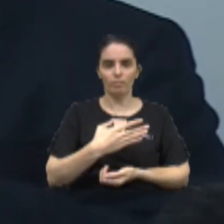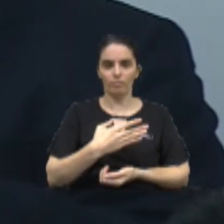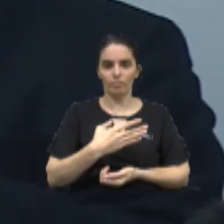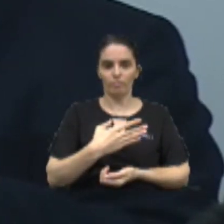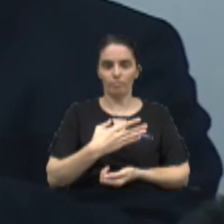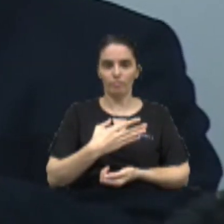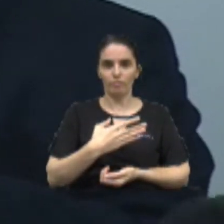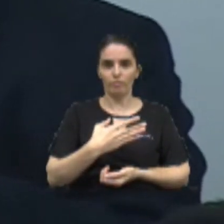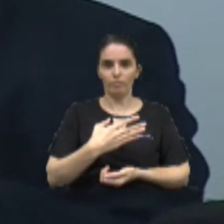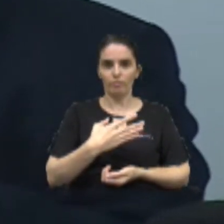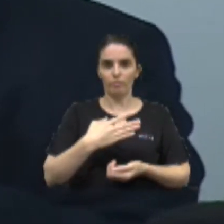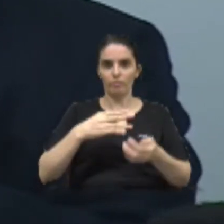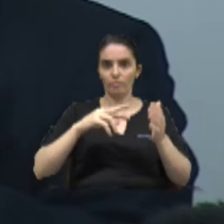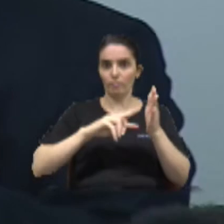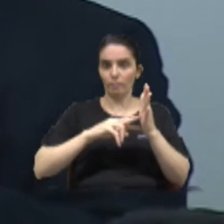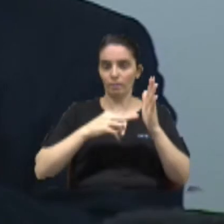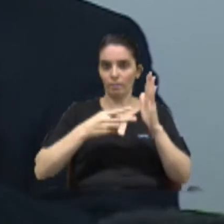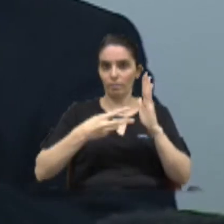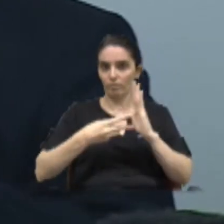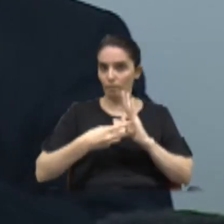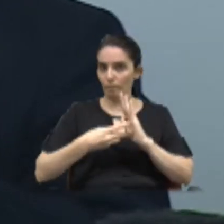conceito, é simplesmente